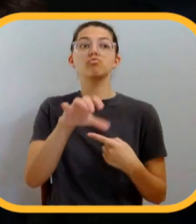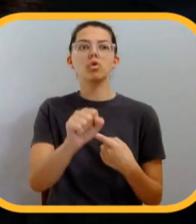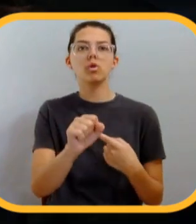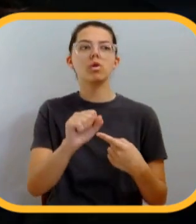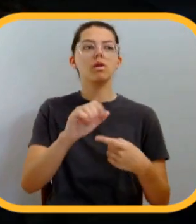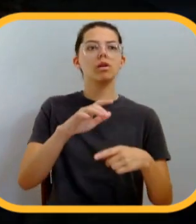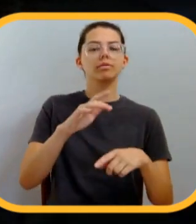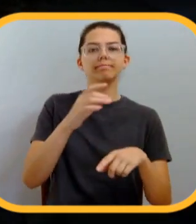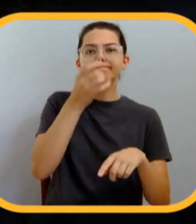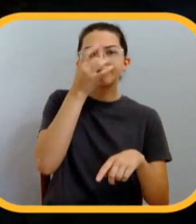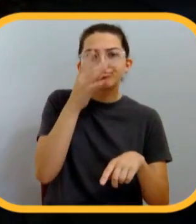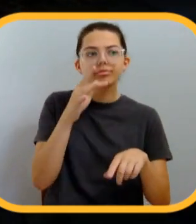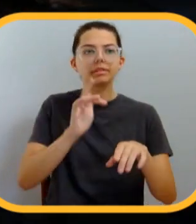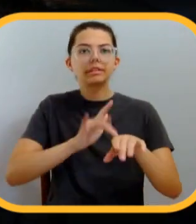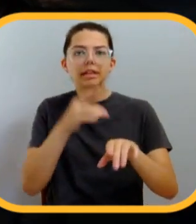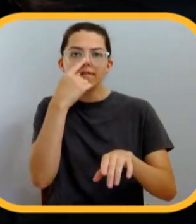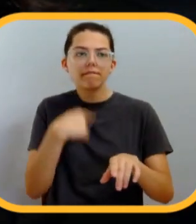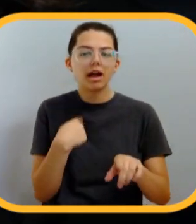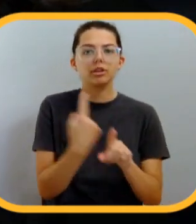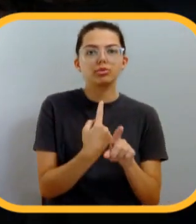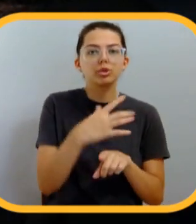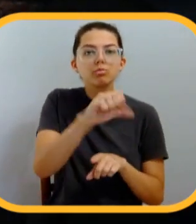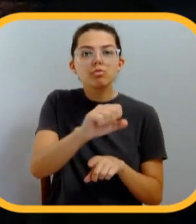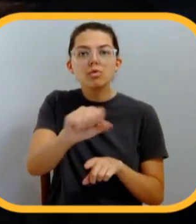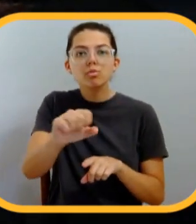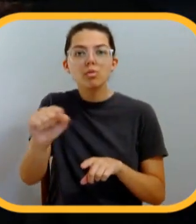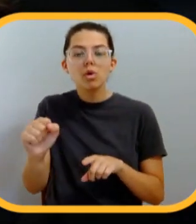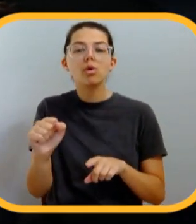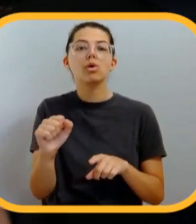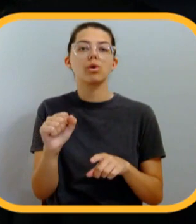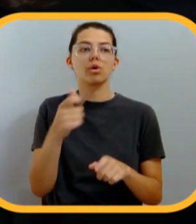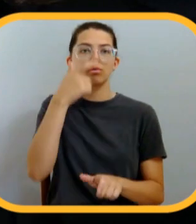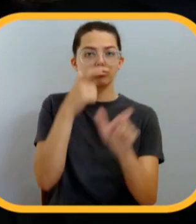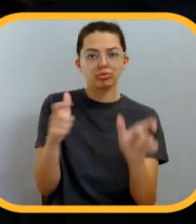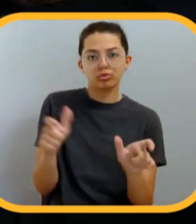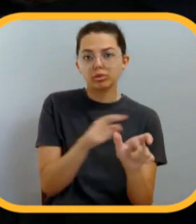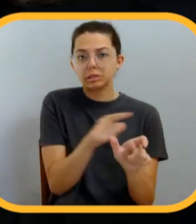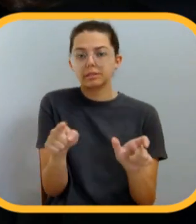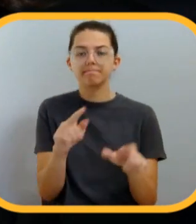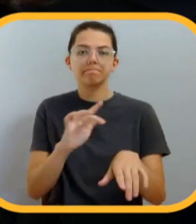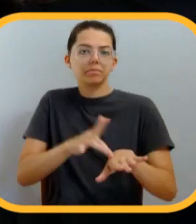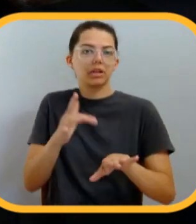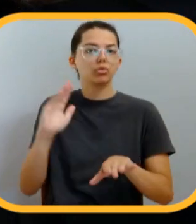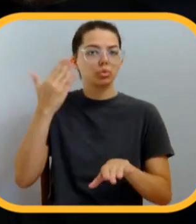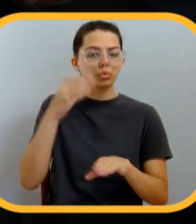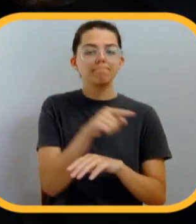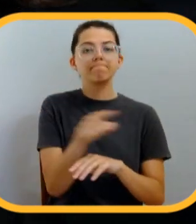as fragilidades que existem, essas vulnerabilidades desses